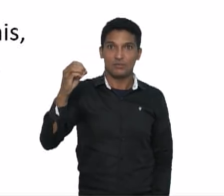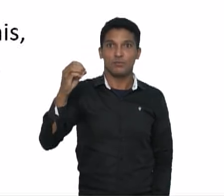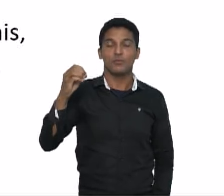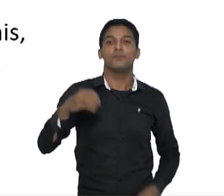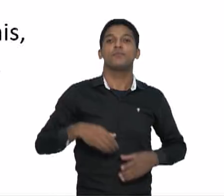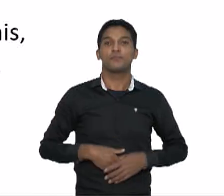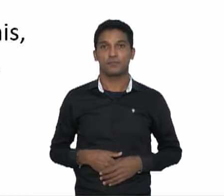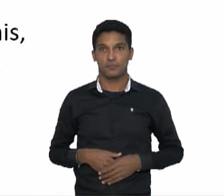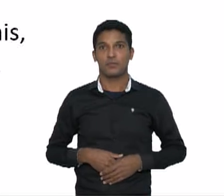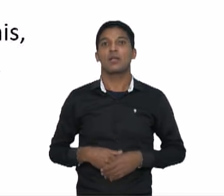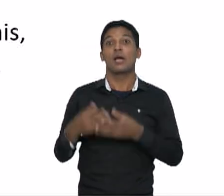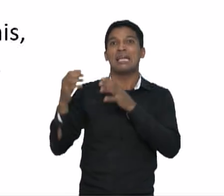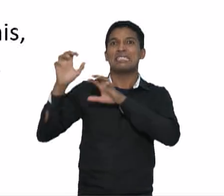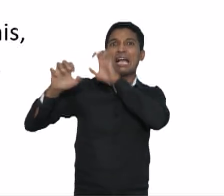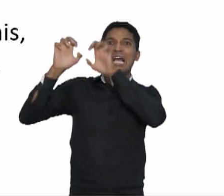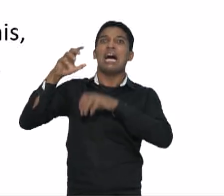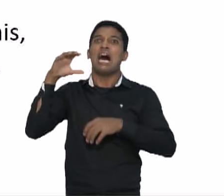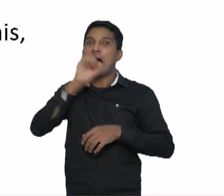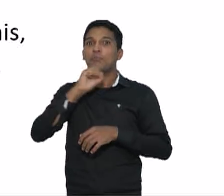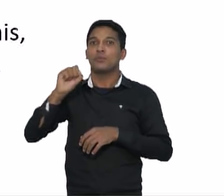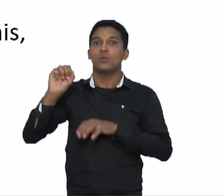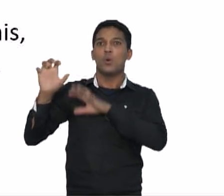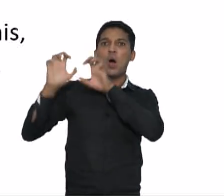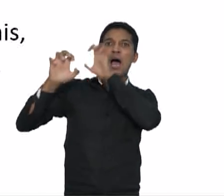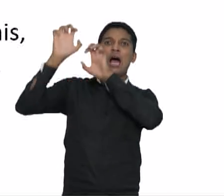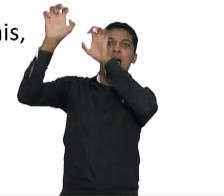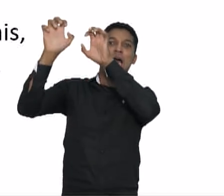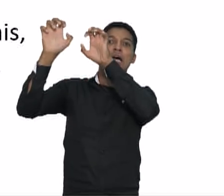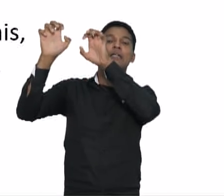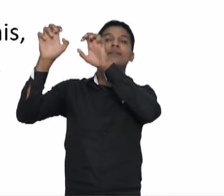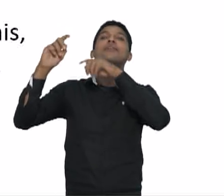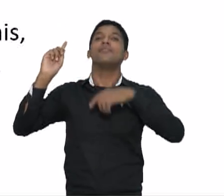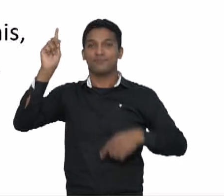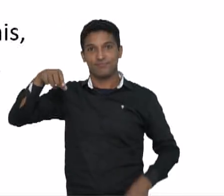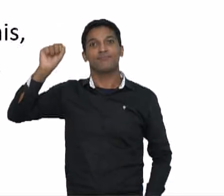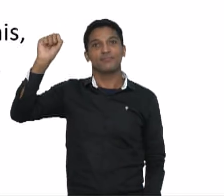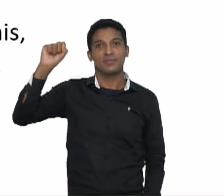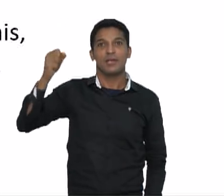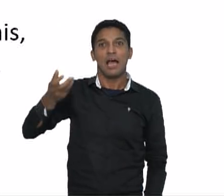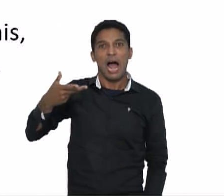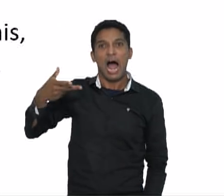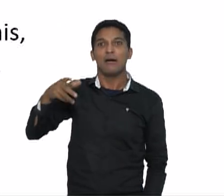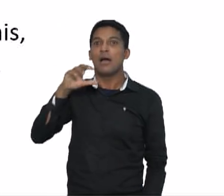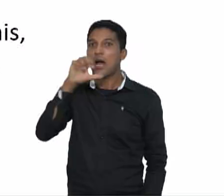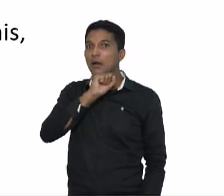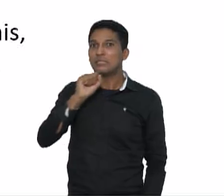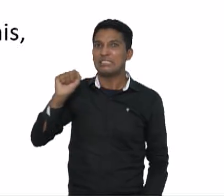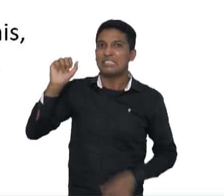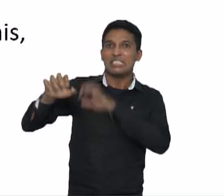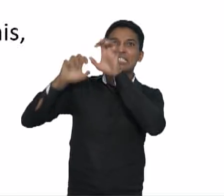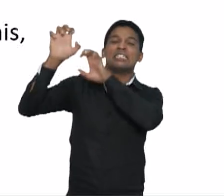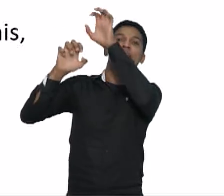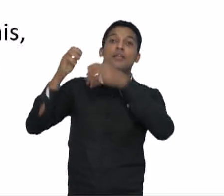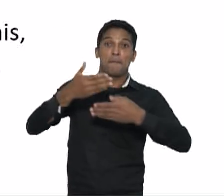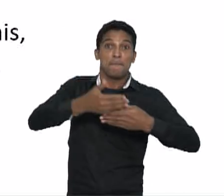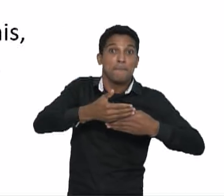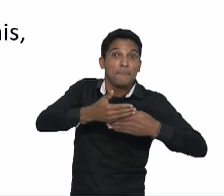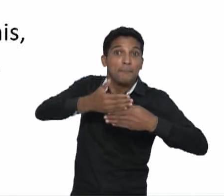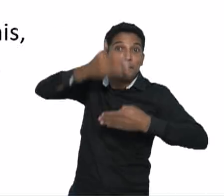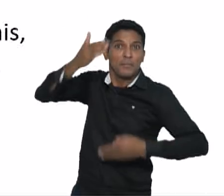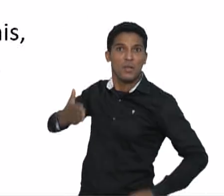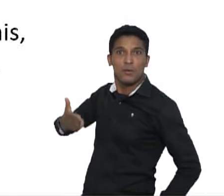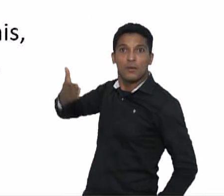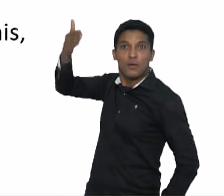muito técnica, com ou sem equipamentos de proteção. Esse sim, a nossa escalada esportiva em parede artificial.